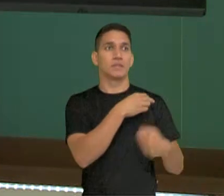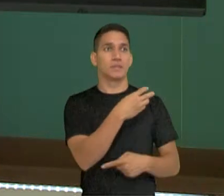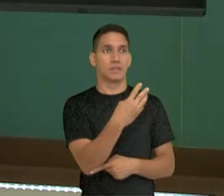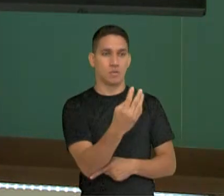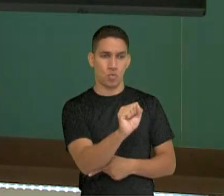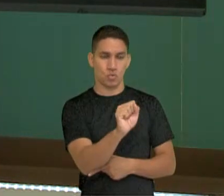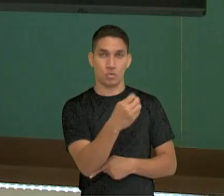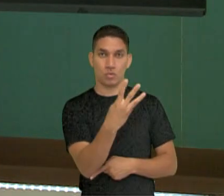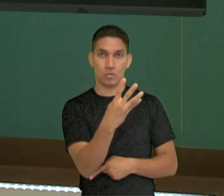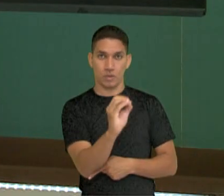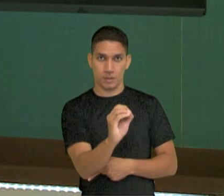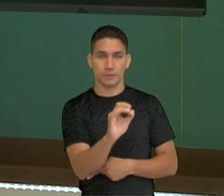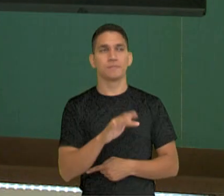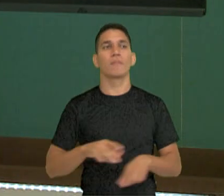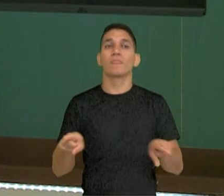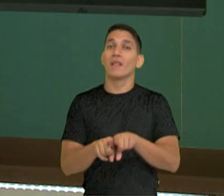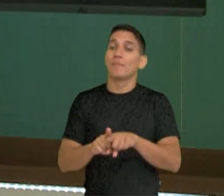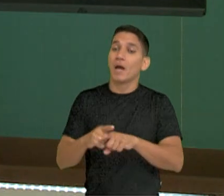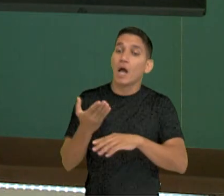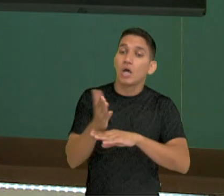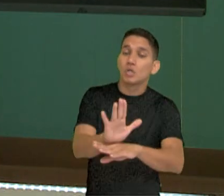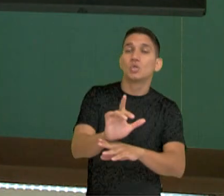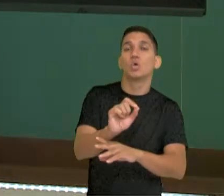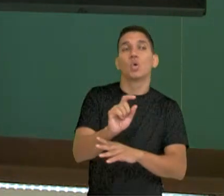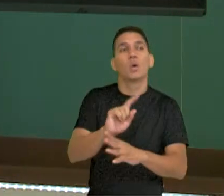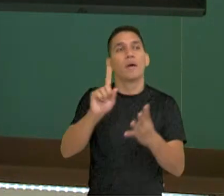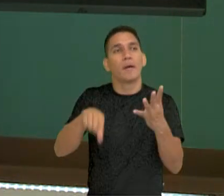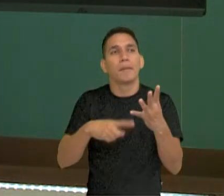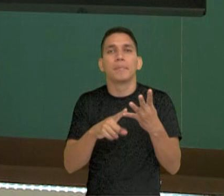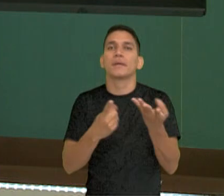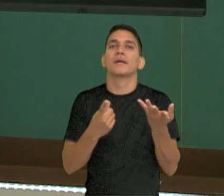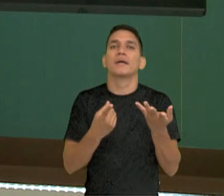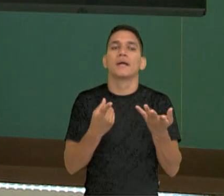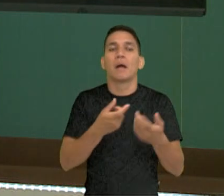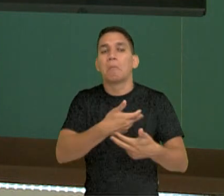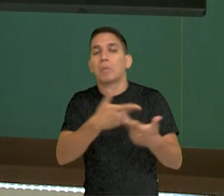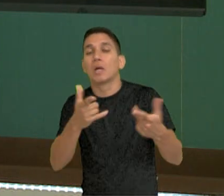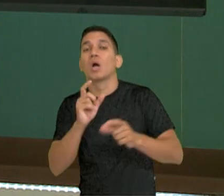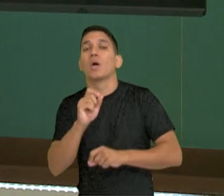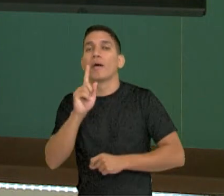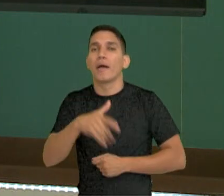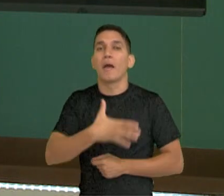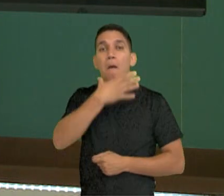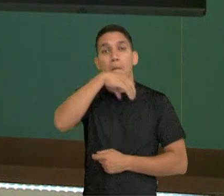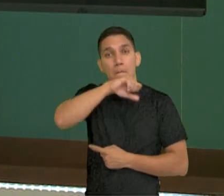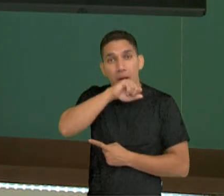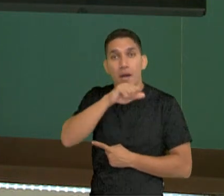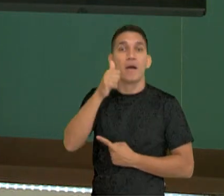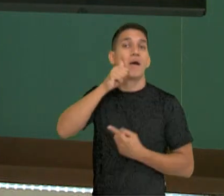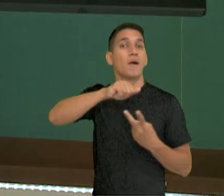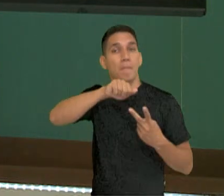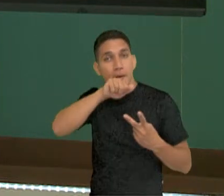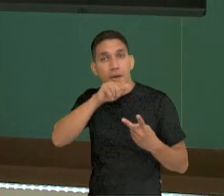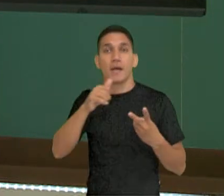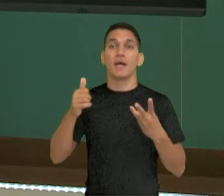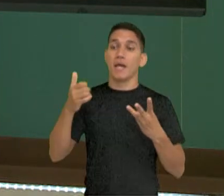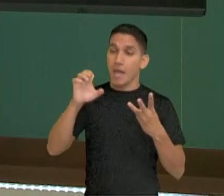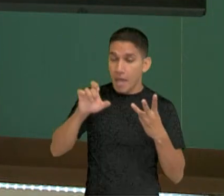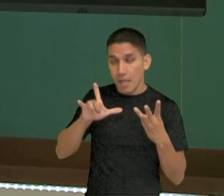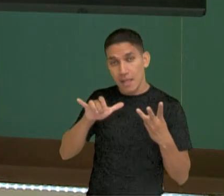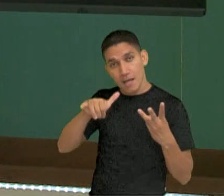com dependente, R$ 770, que é o pai, a mãe e a Eliane são